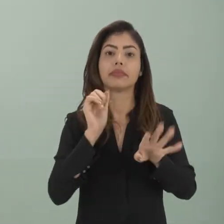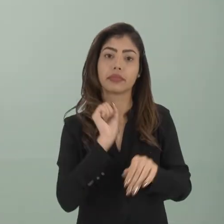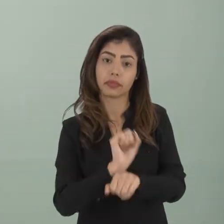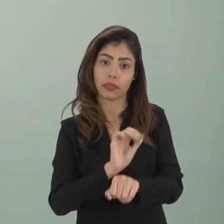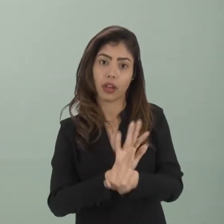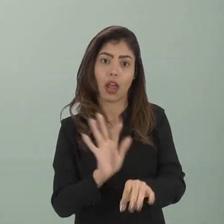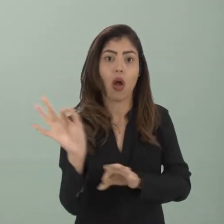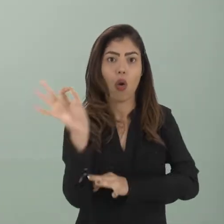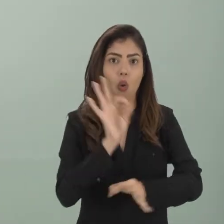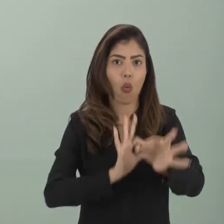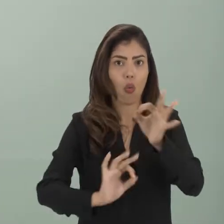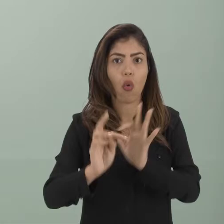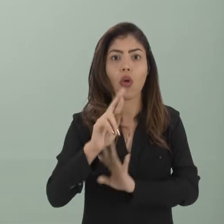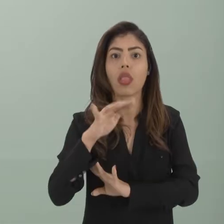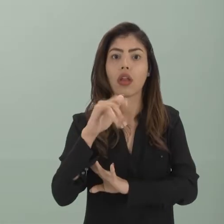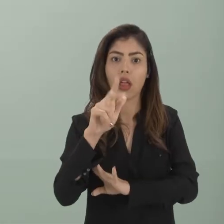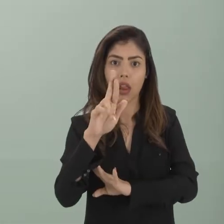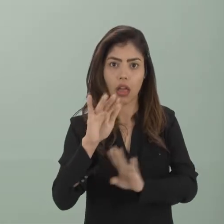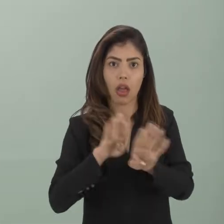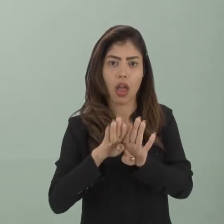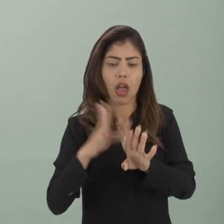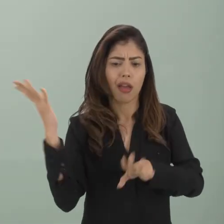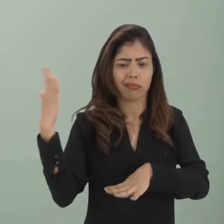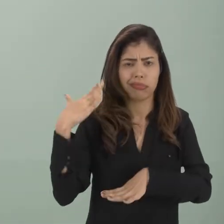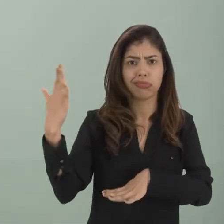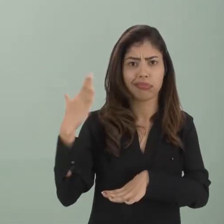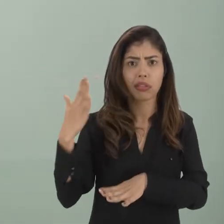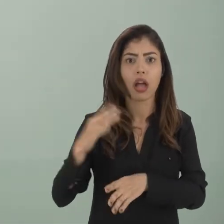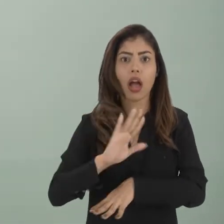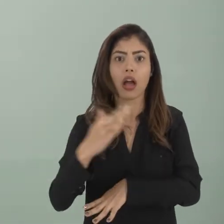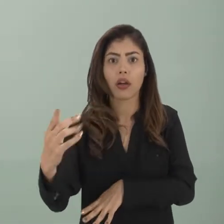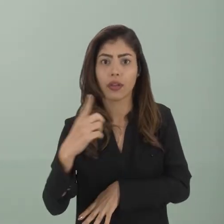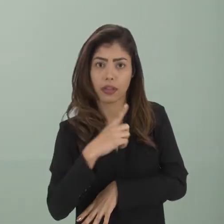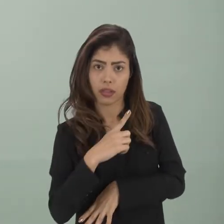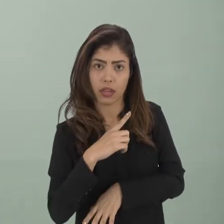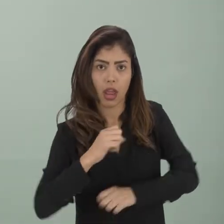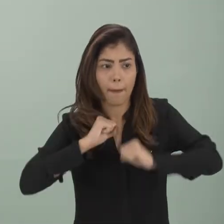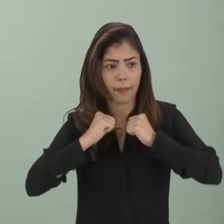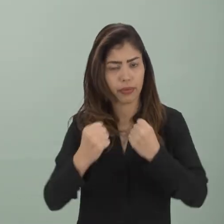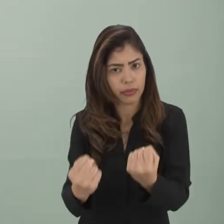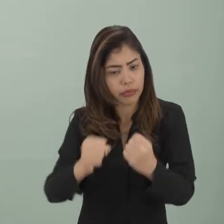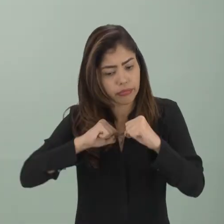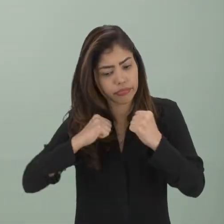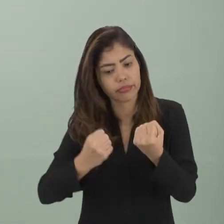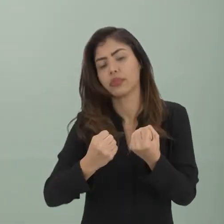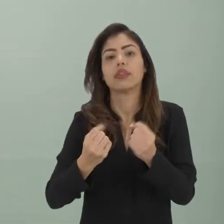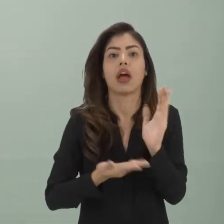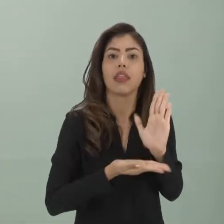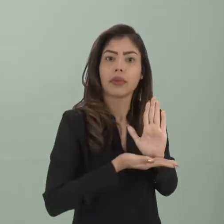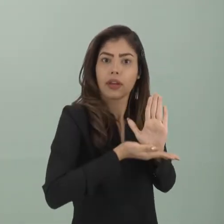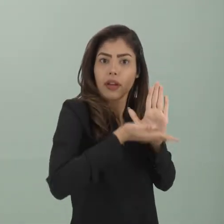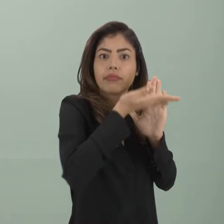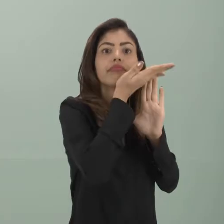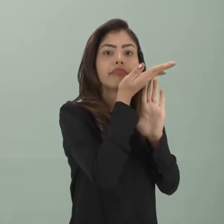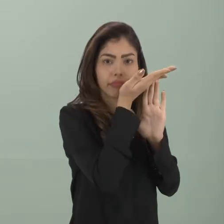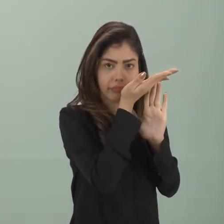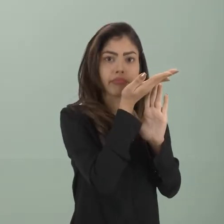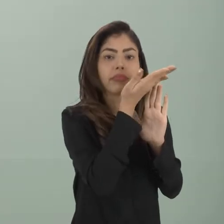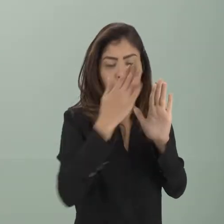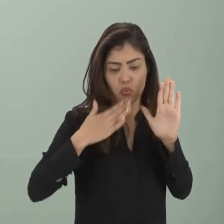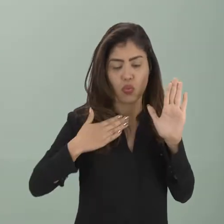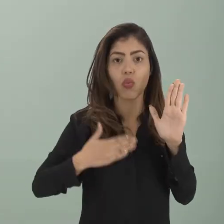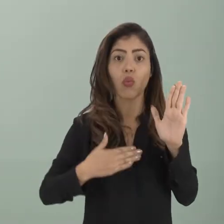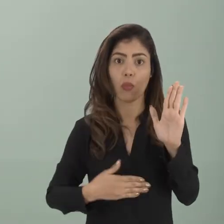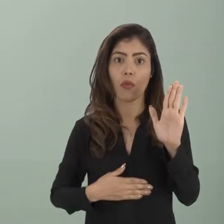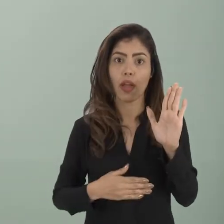o controle térmico quando o nosso corpo está muito quente. Então, quando a gente faz exercícios, a temperatura corporal aumenta. E,